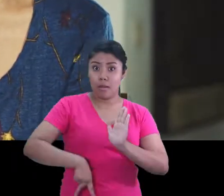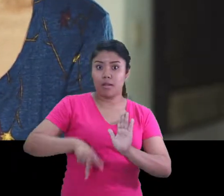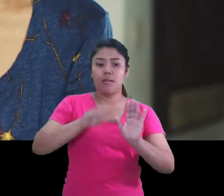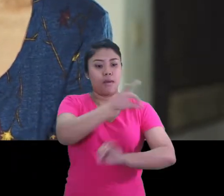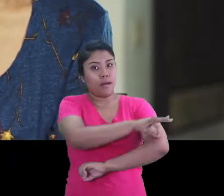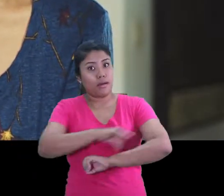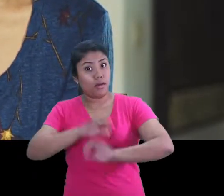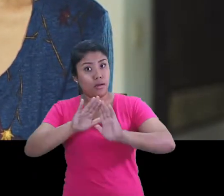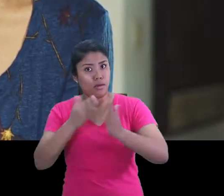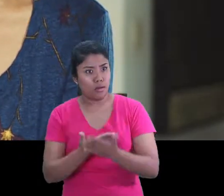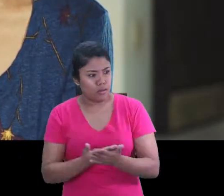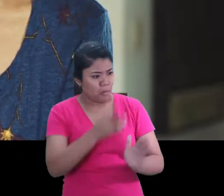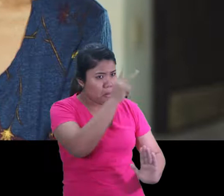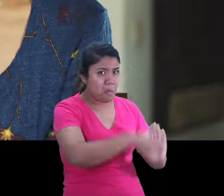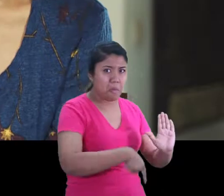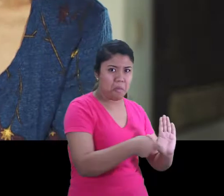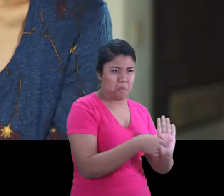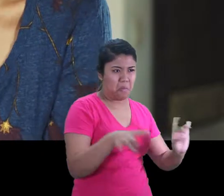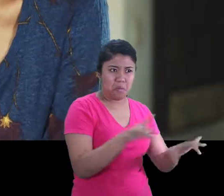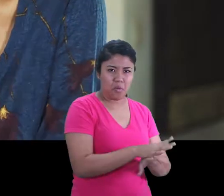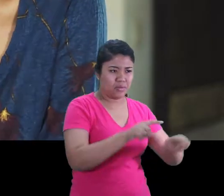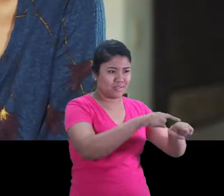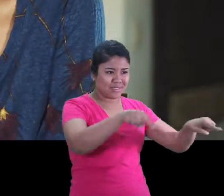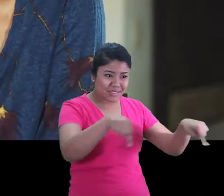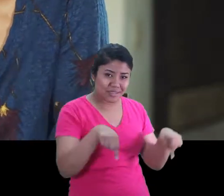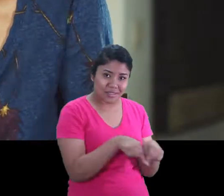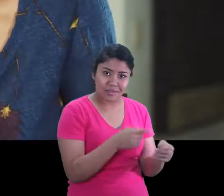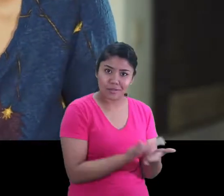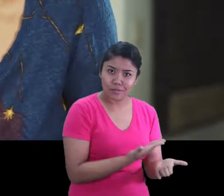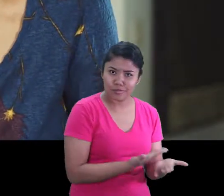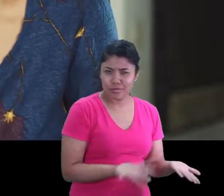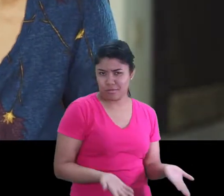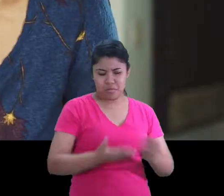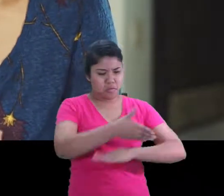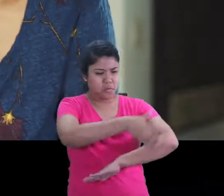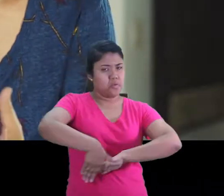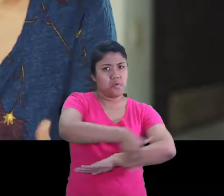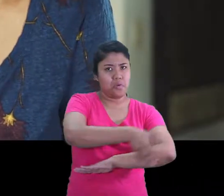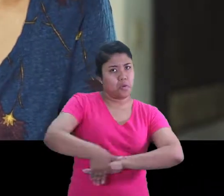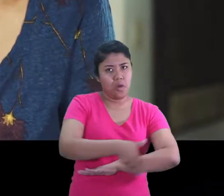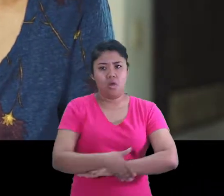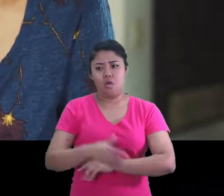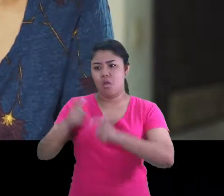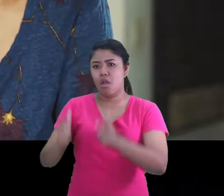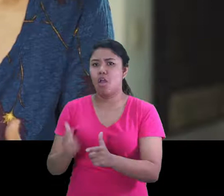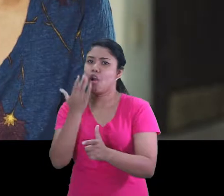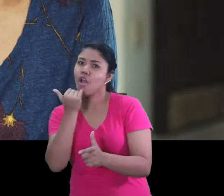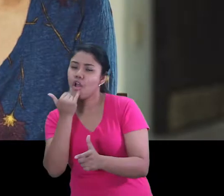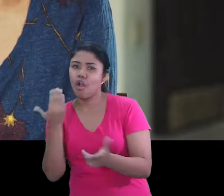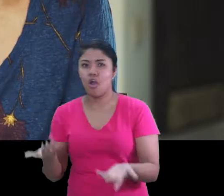até hoje é programa de arquitetura escolar, porque o programa não tem sentido sala de aula. corredor,